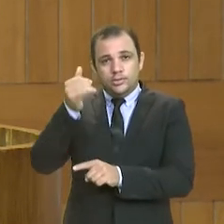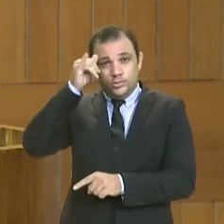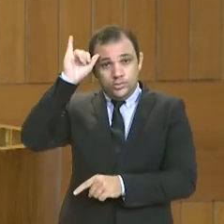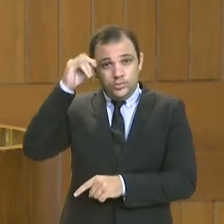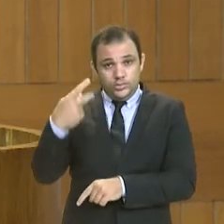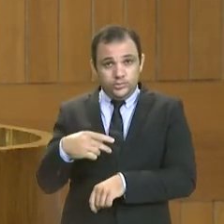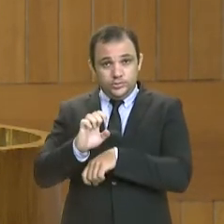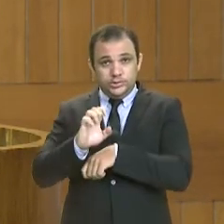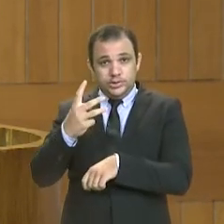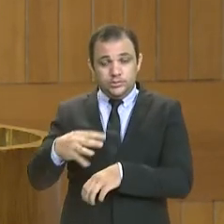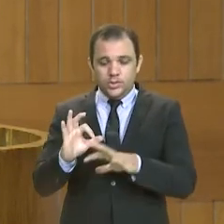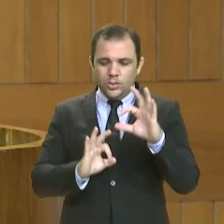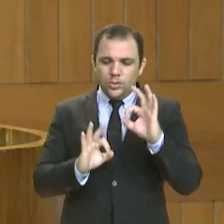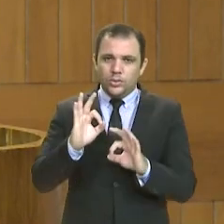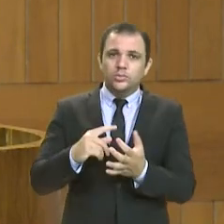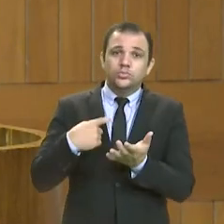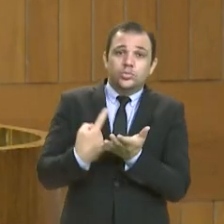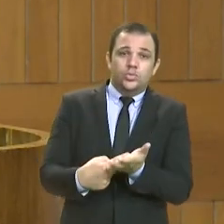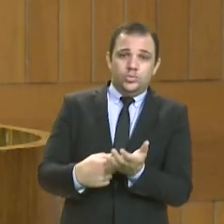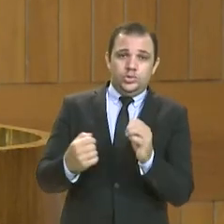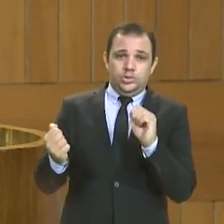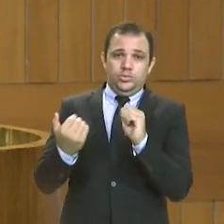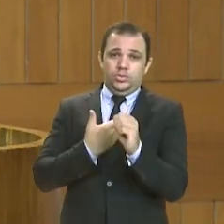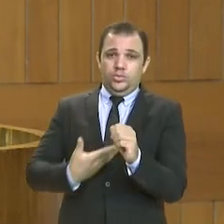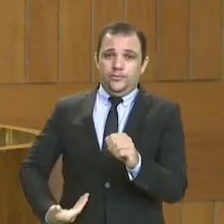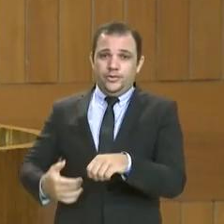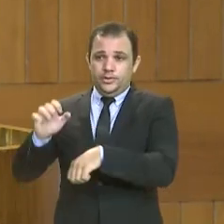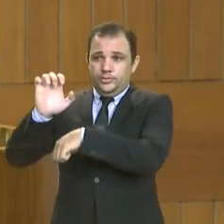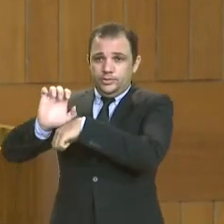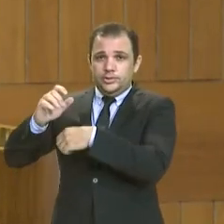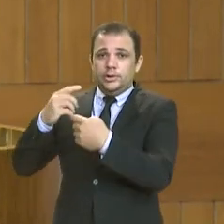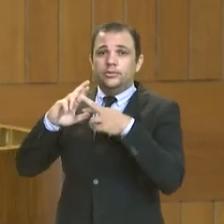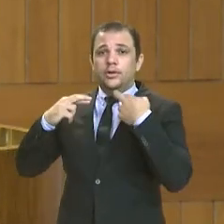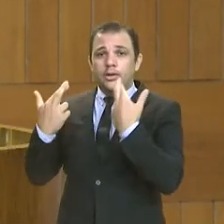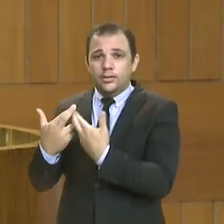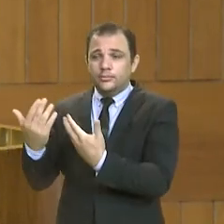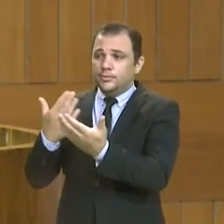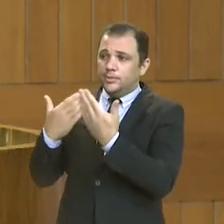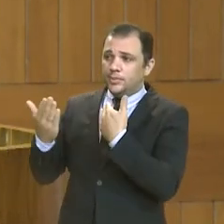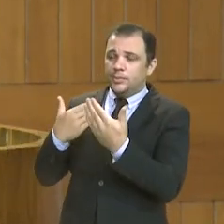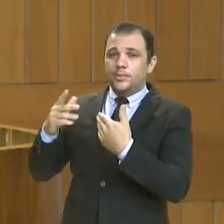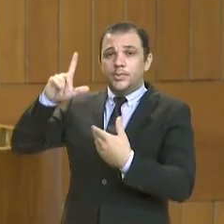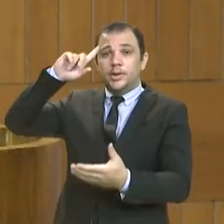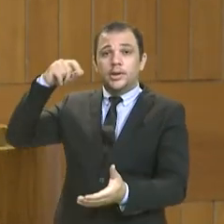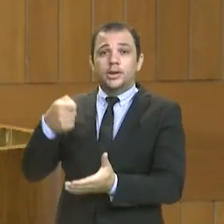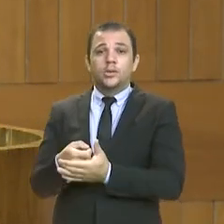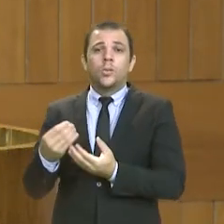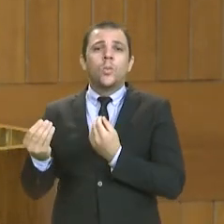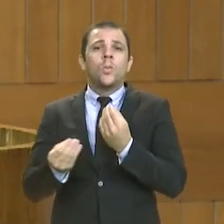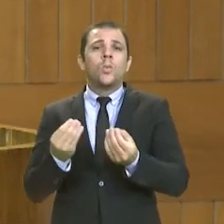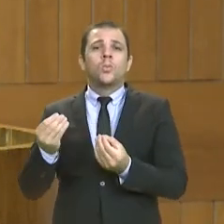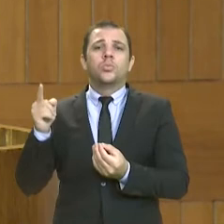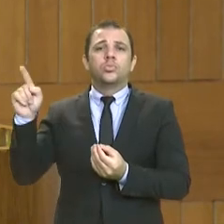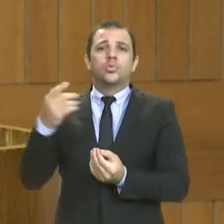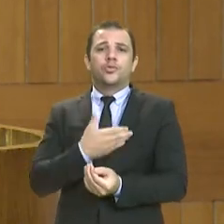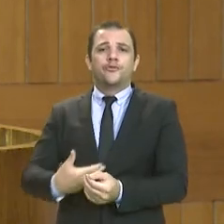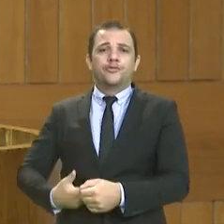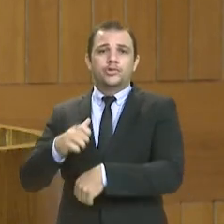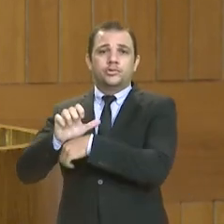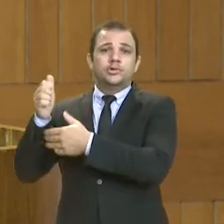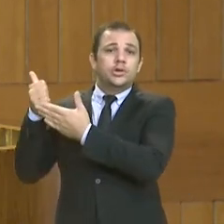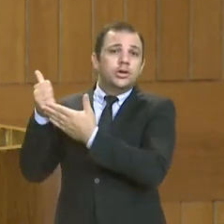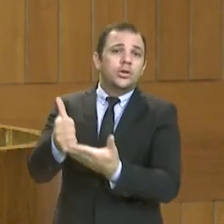para que possa já deliberar sobre qual vai ser realmente a ajuda do governo do estado do